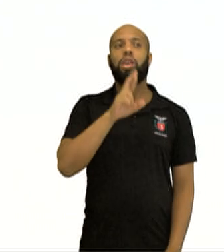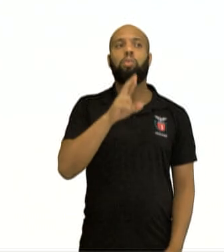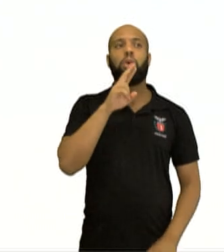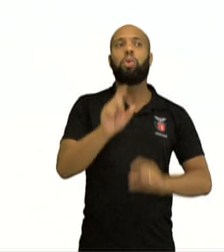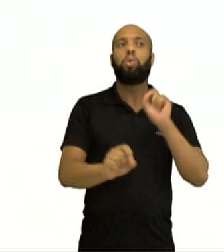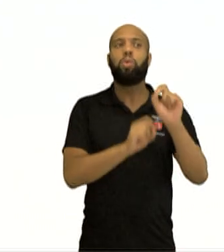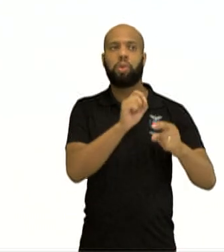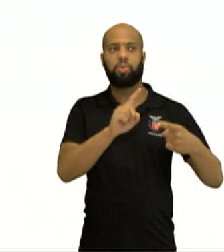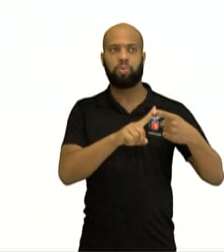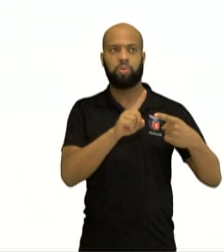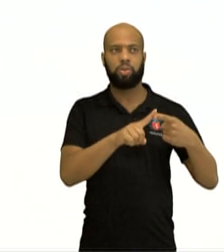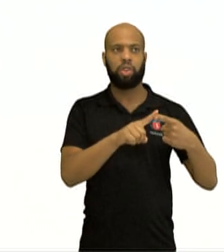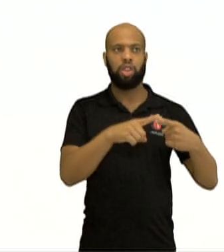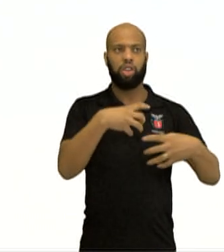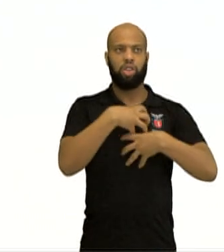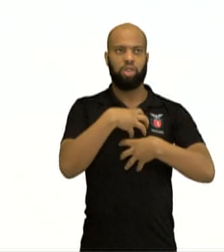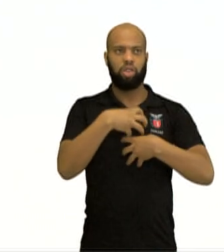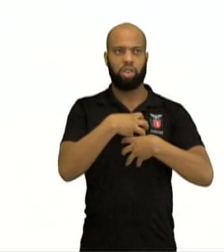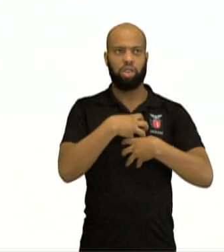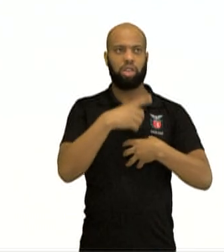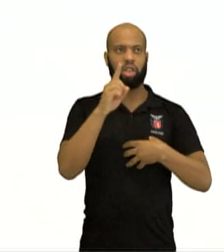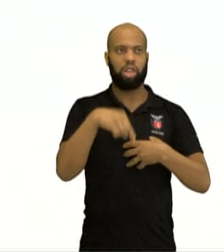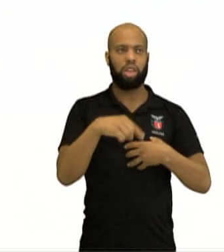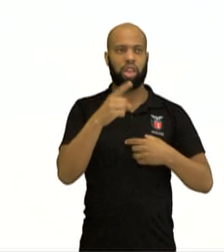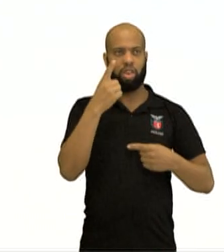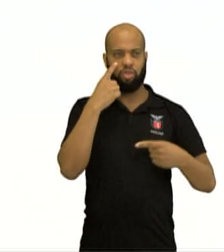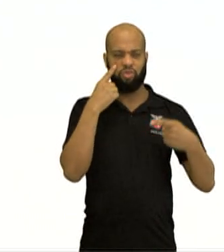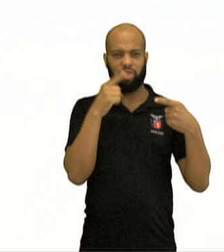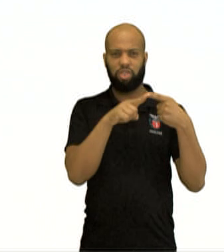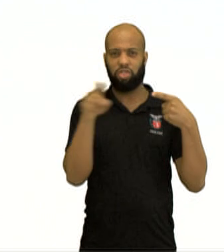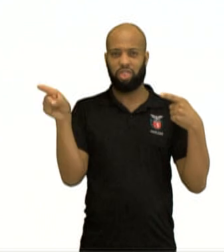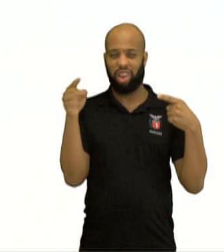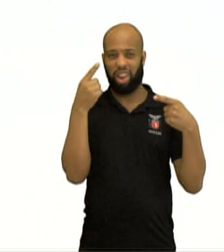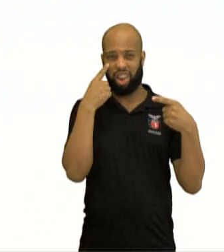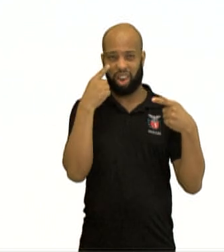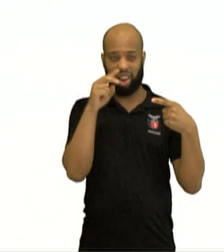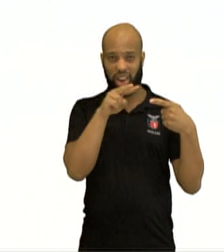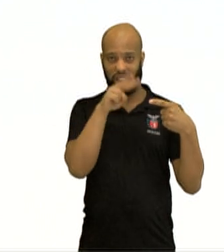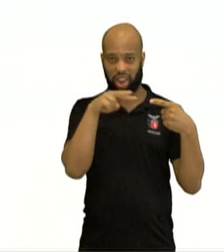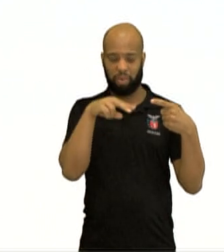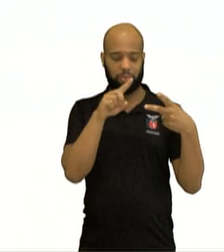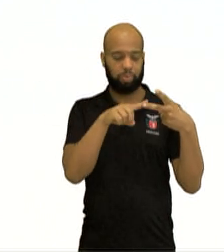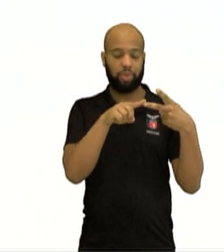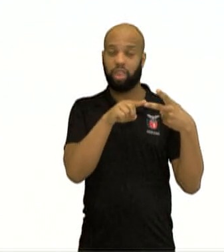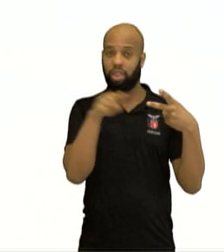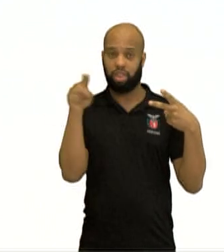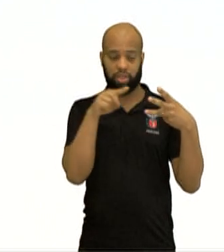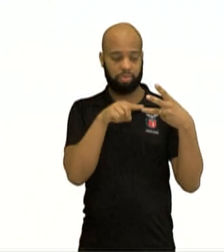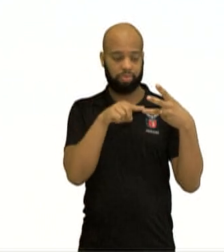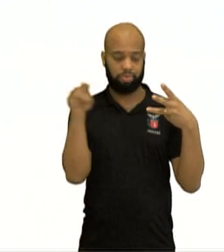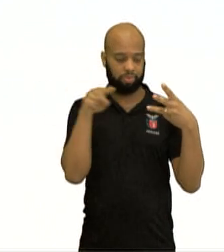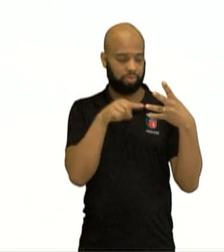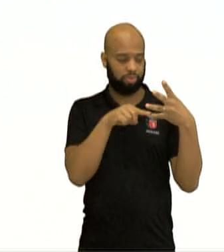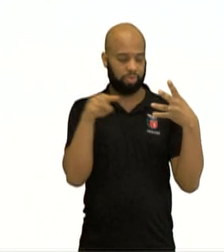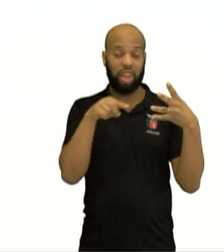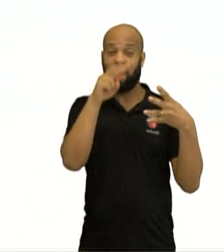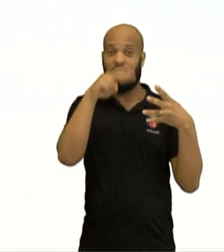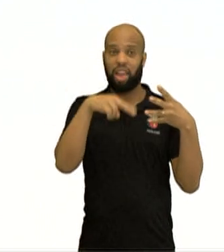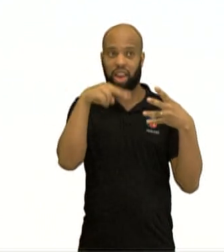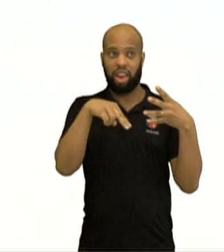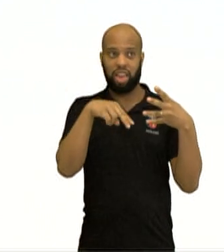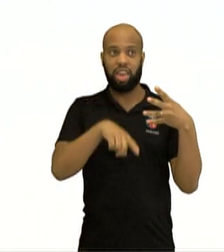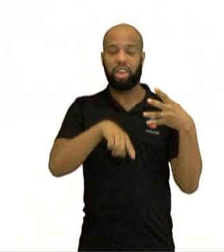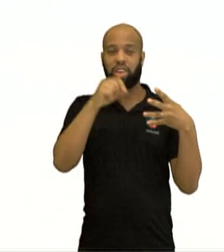aqui. Letra A, os monômeros dos ácidos nucleicos. Letra B, os